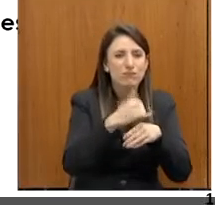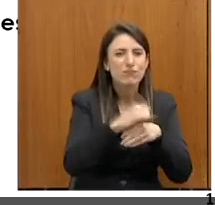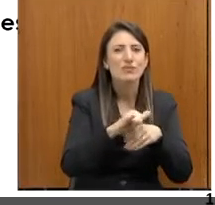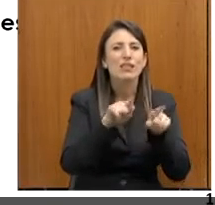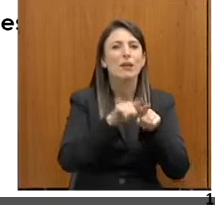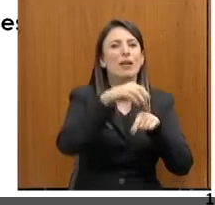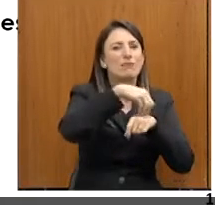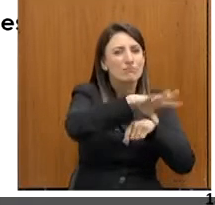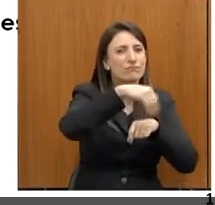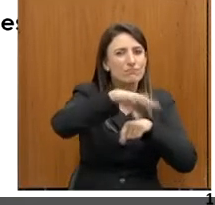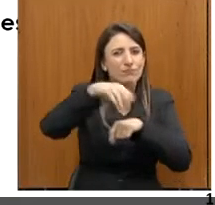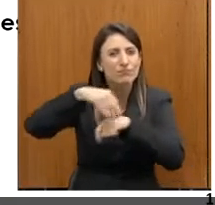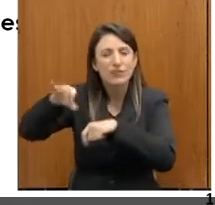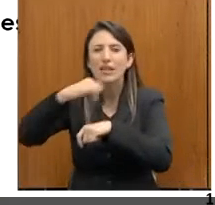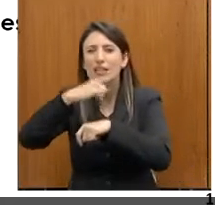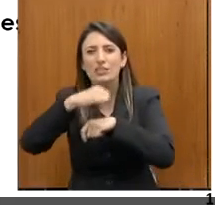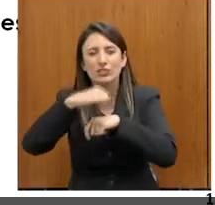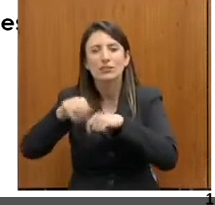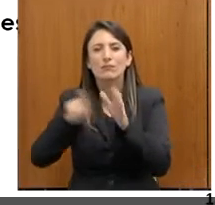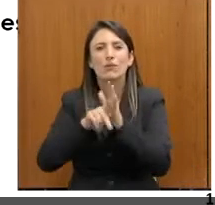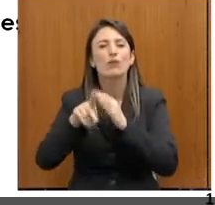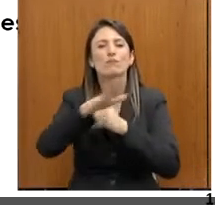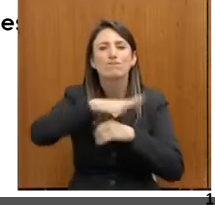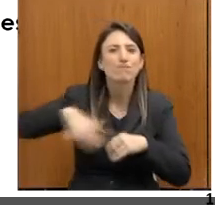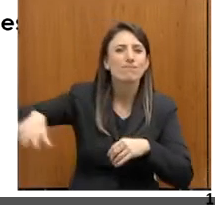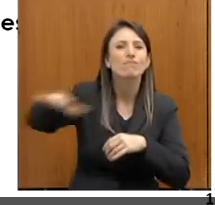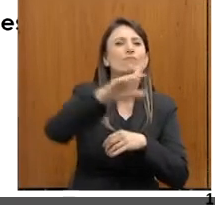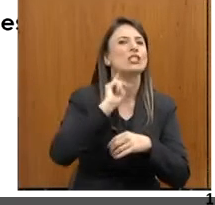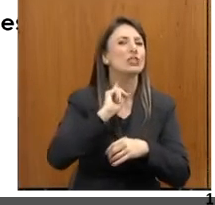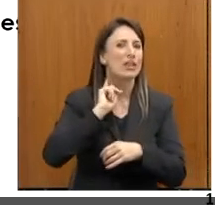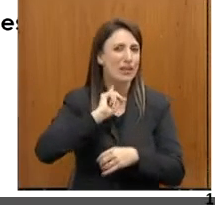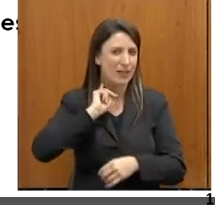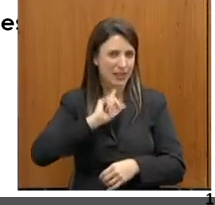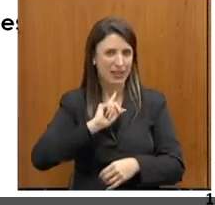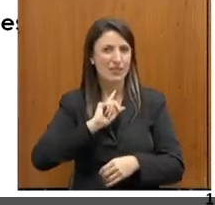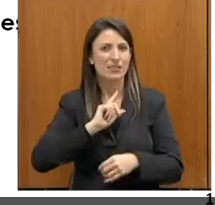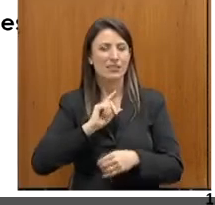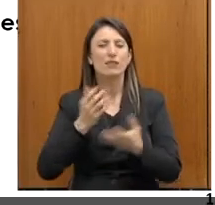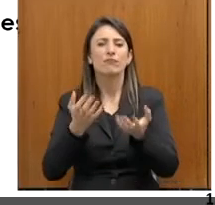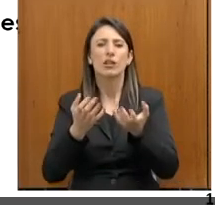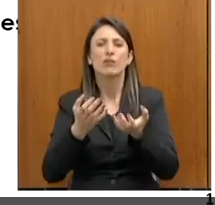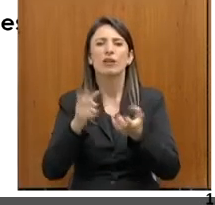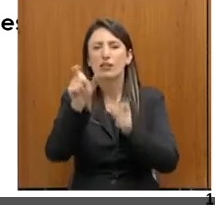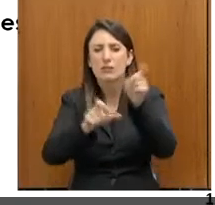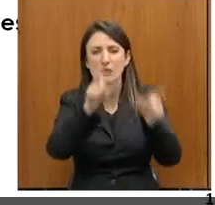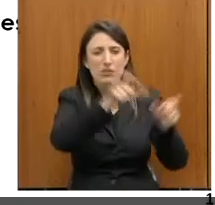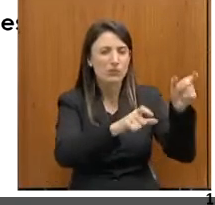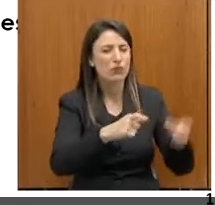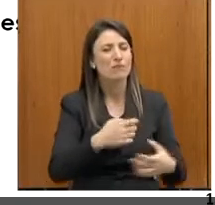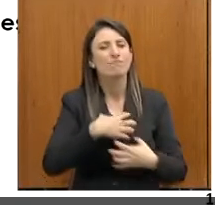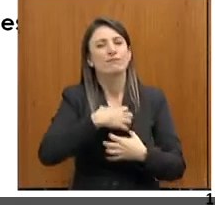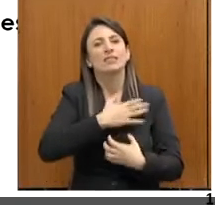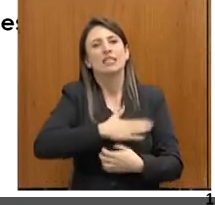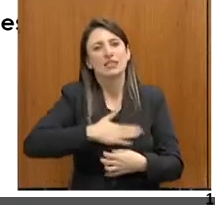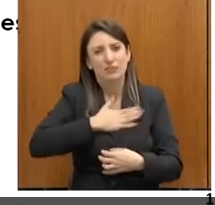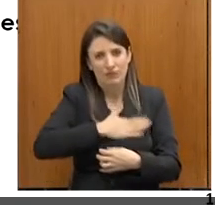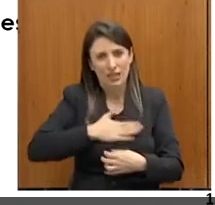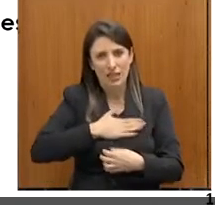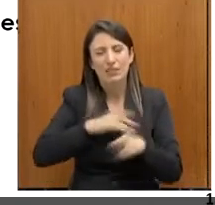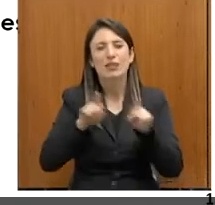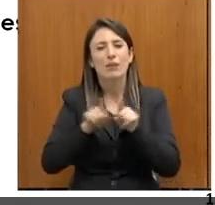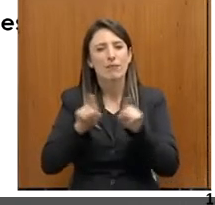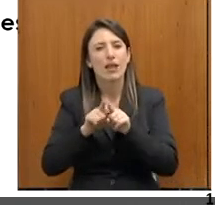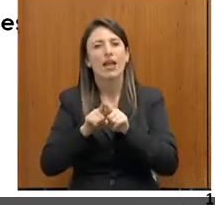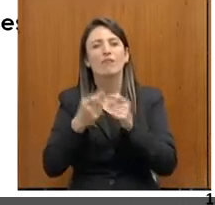geração e transmissão em Minas Gerais liderando na satisfação do cliente garantindo os níveis regulatórios